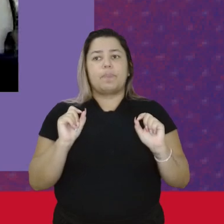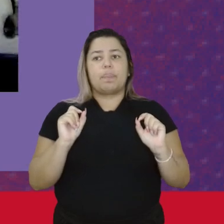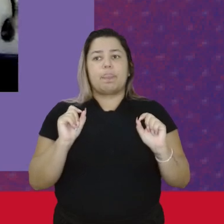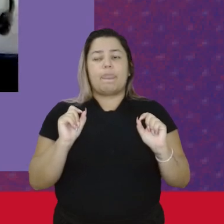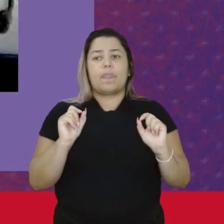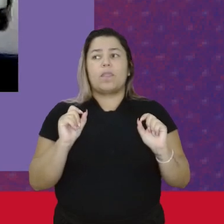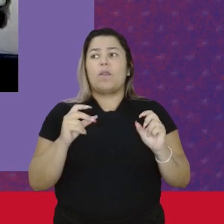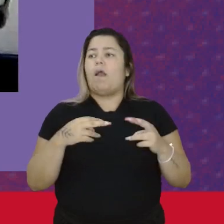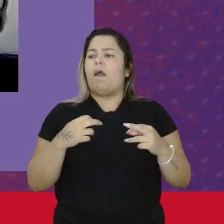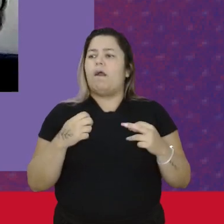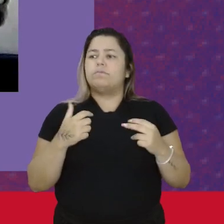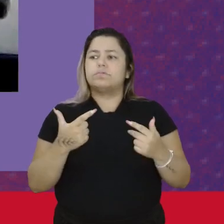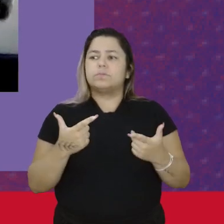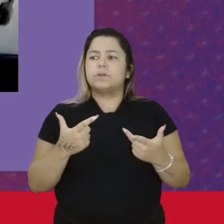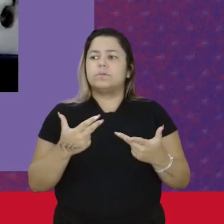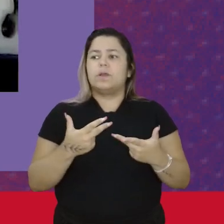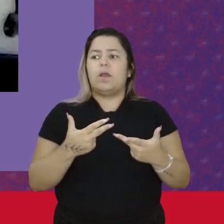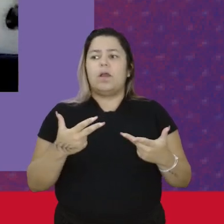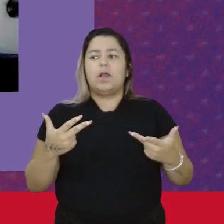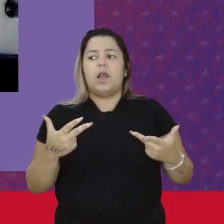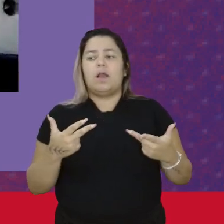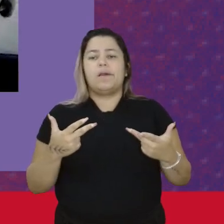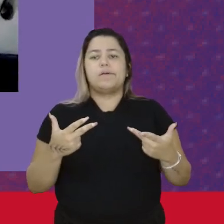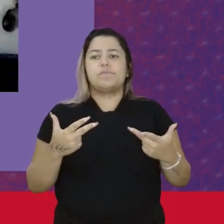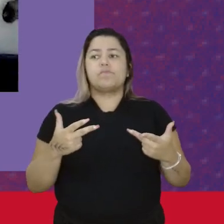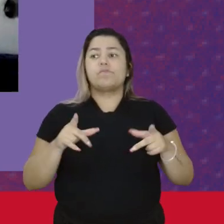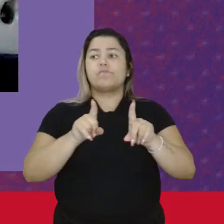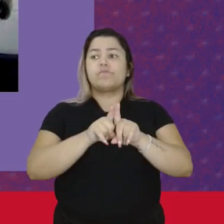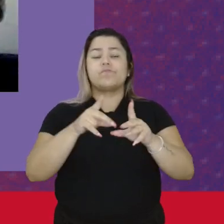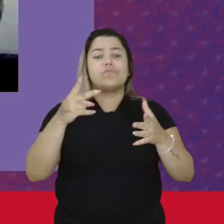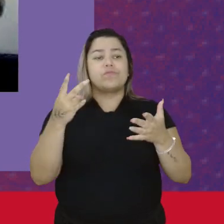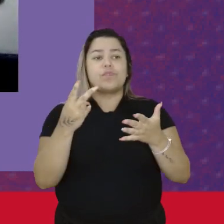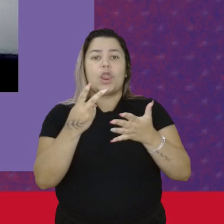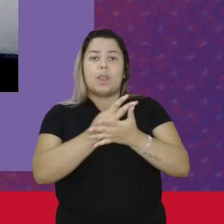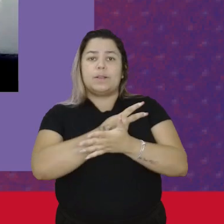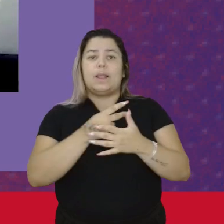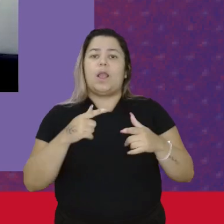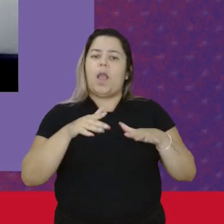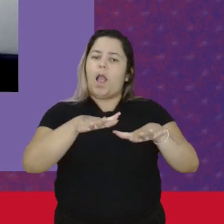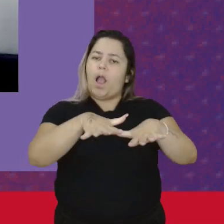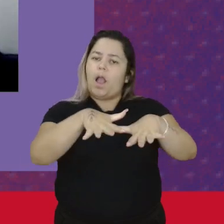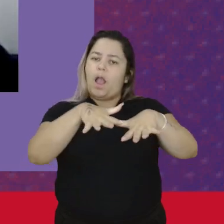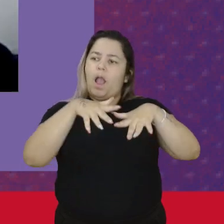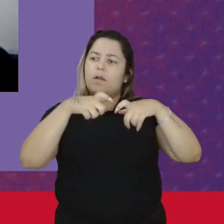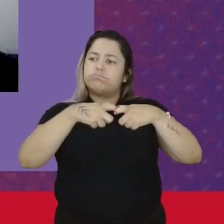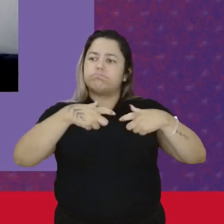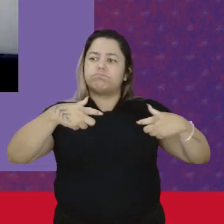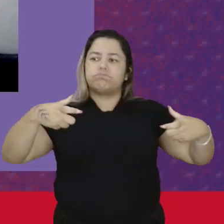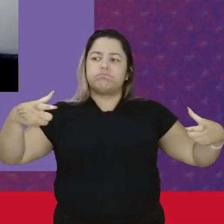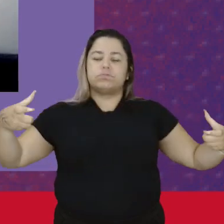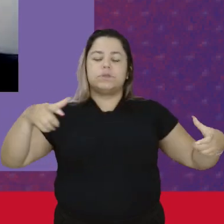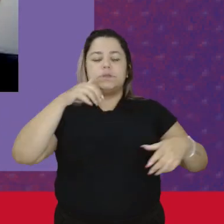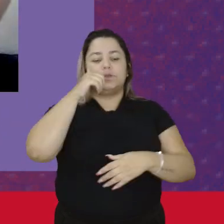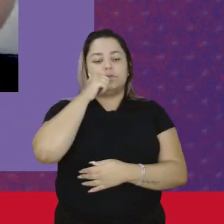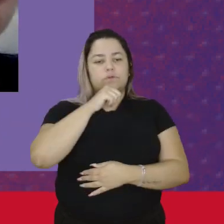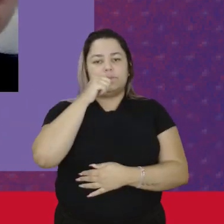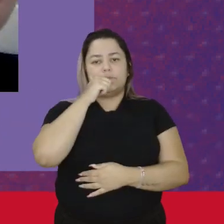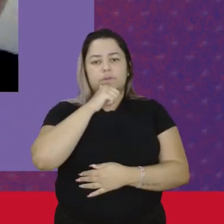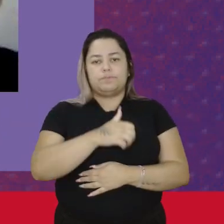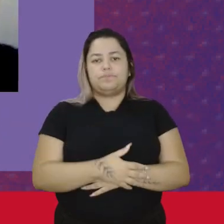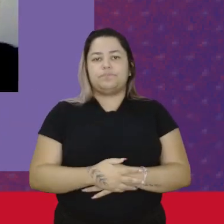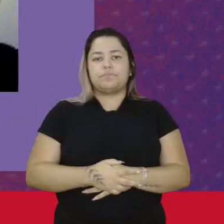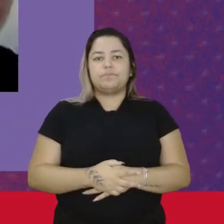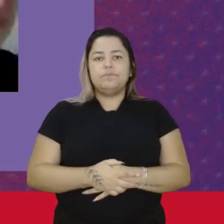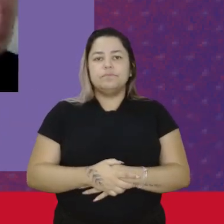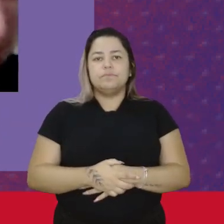foram poucas esta unidade que surge como um movimento amplo, né, de mulheres.